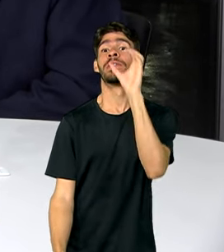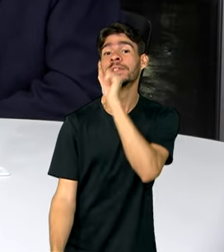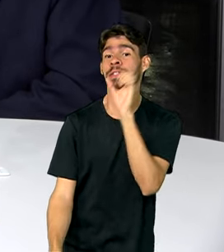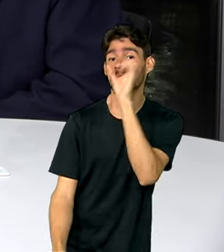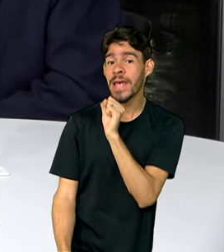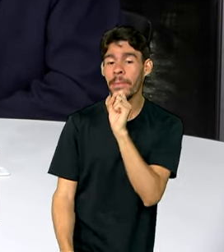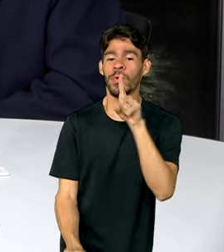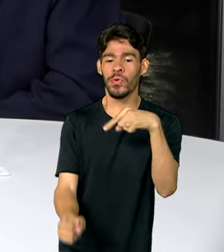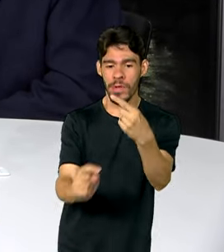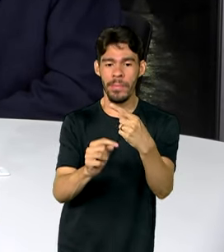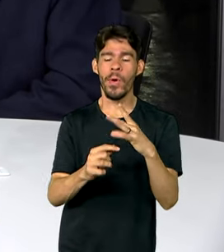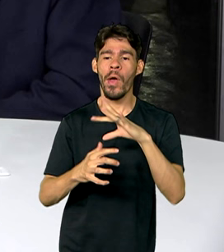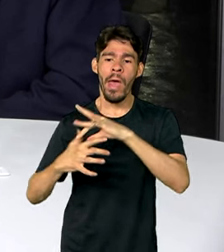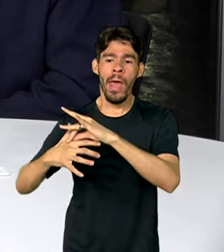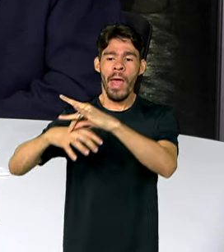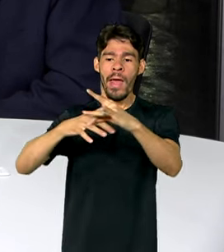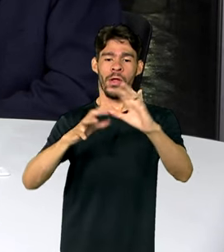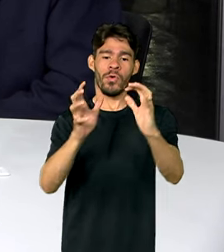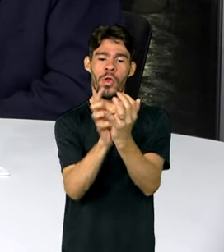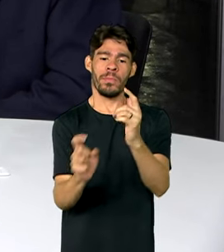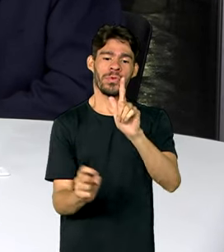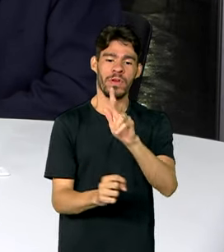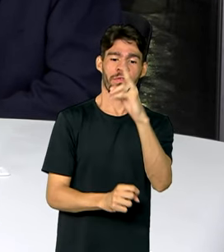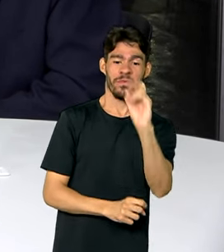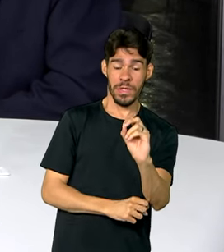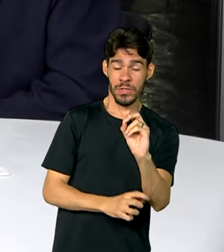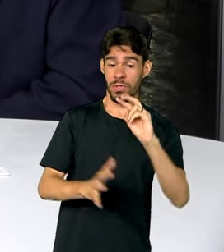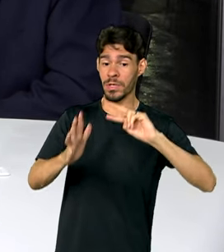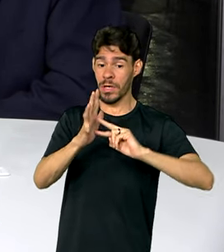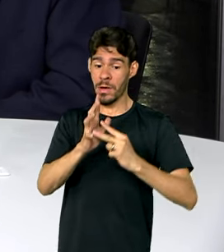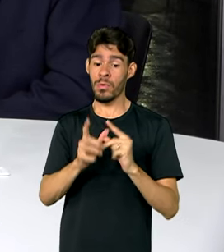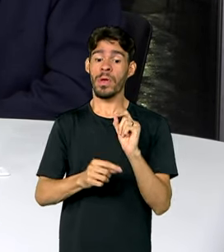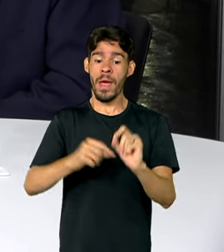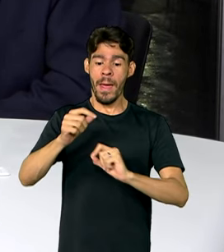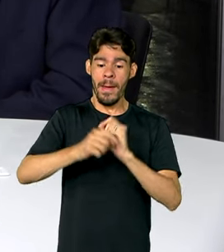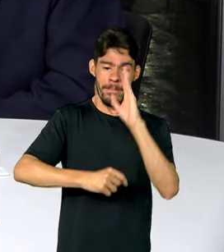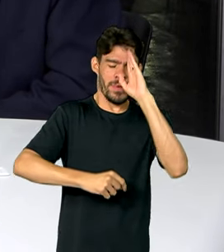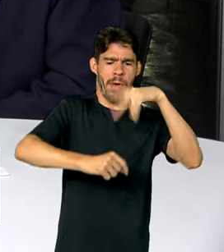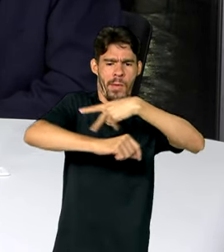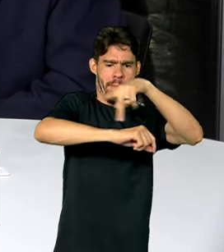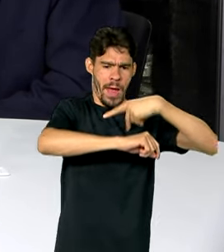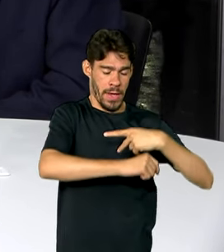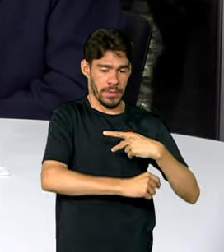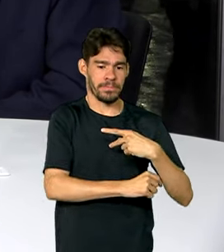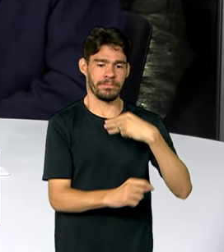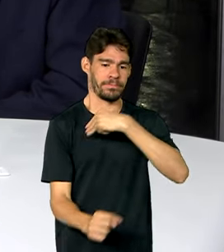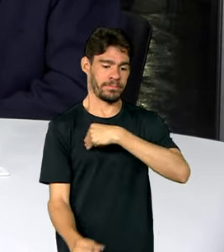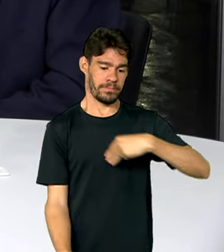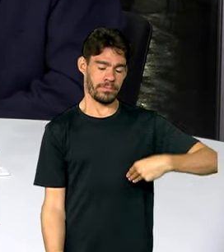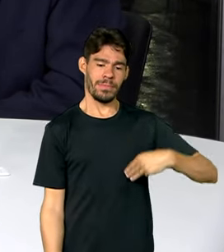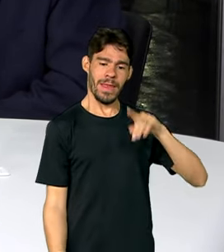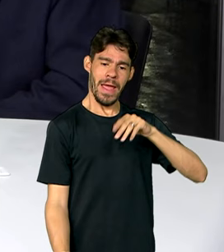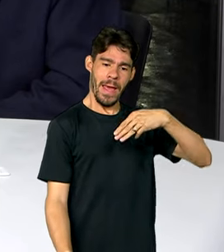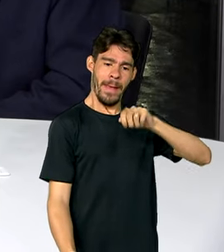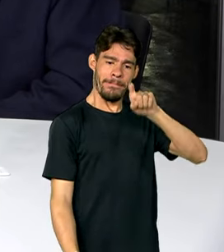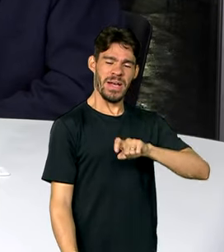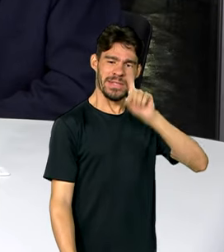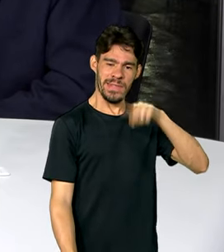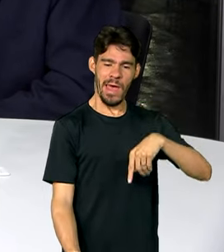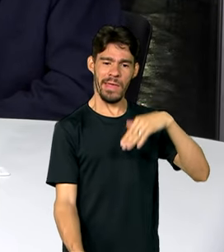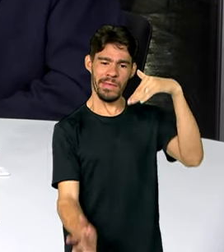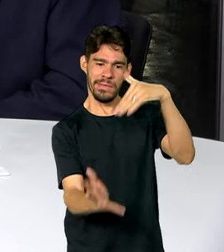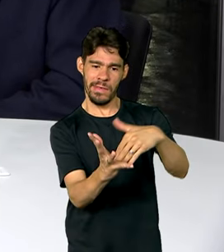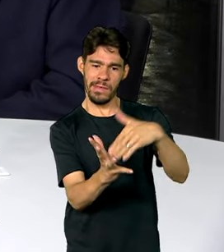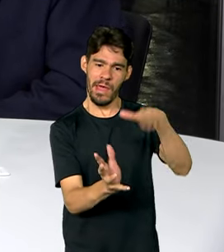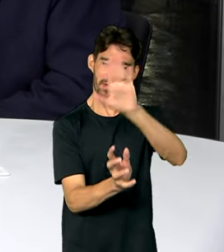seguida, levada aos líderes do G20, ou seja, das maiores economias do mundo. O ministro Márcio Macedo, secretário-geral